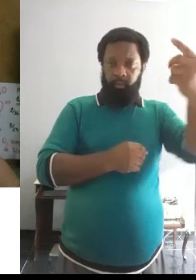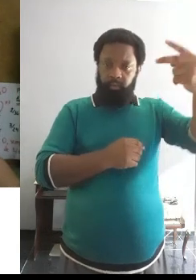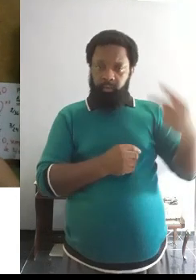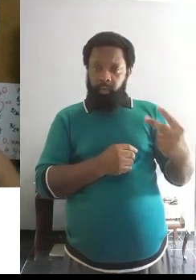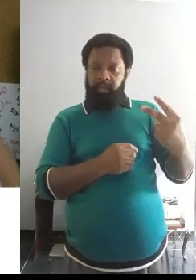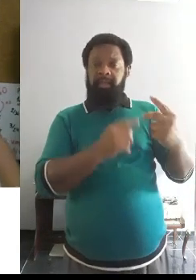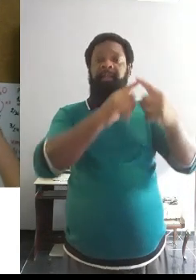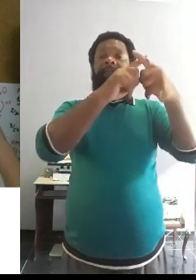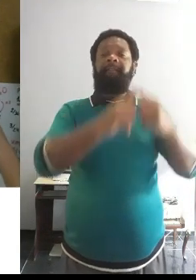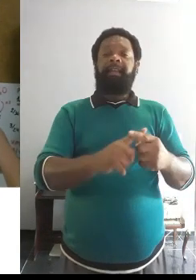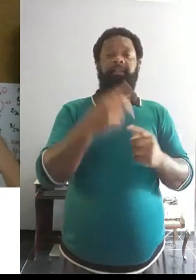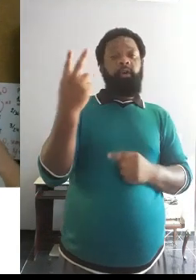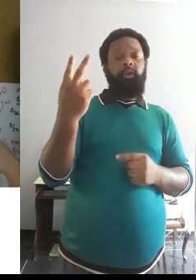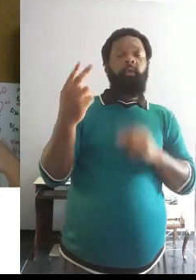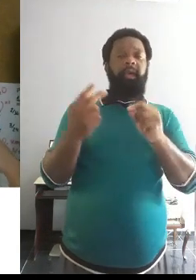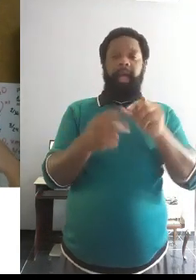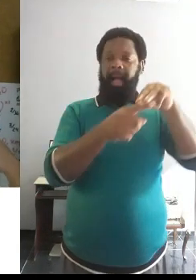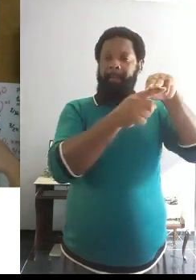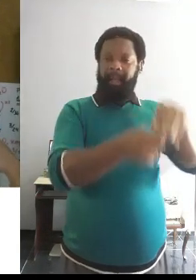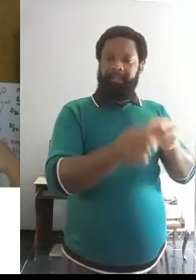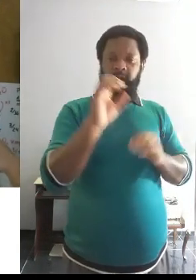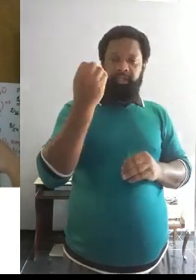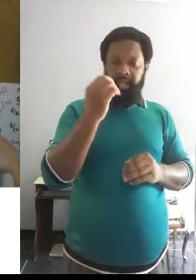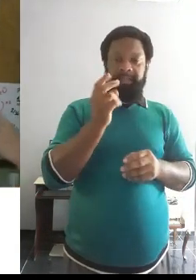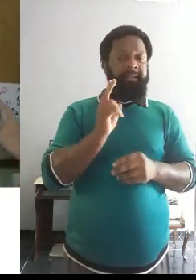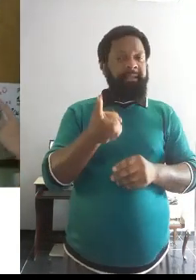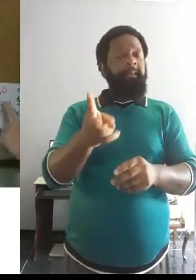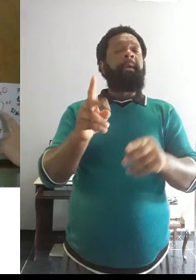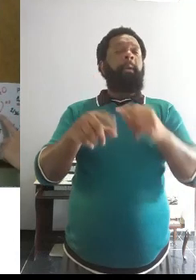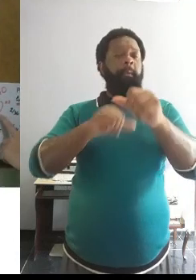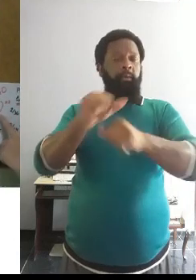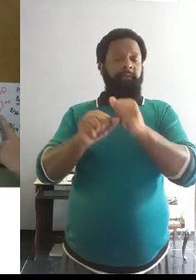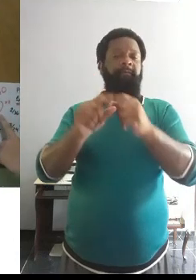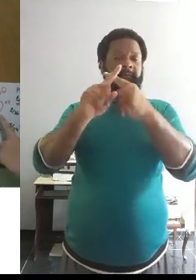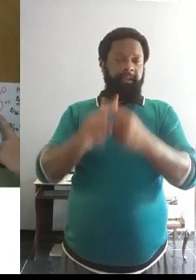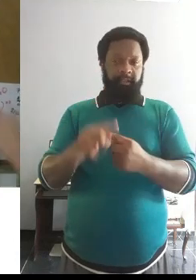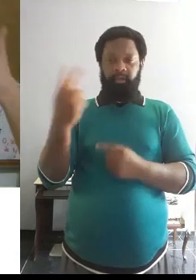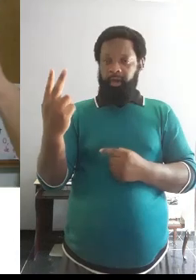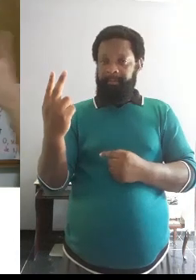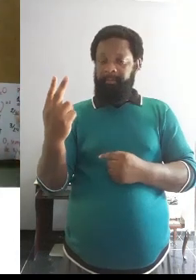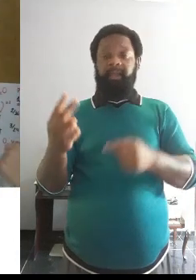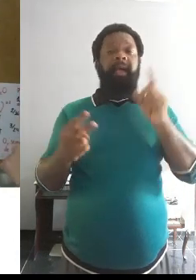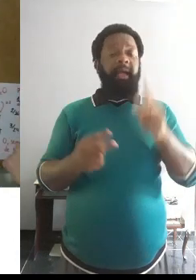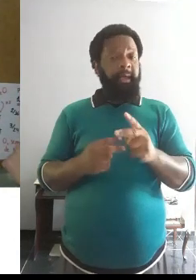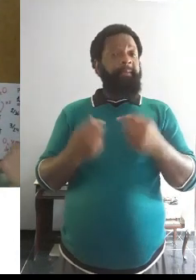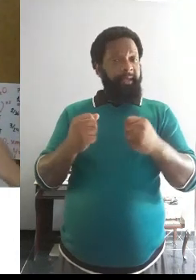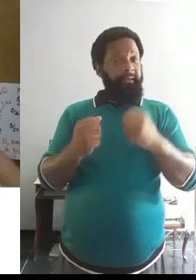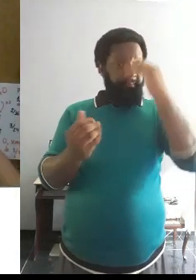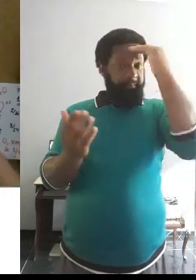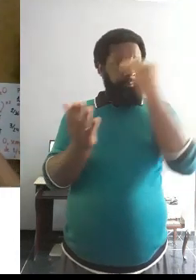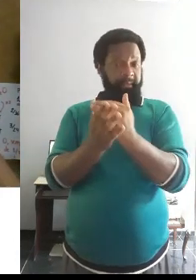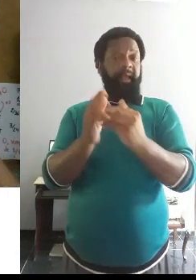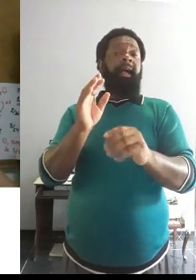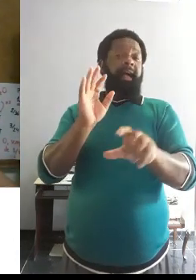hidrogênio por 2. Então, a massa de oxigênio também vai ser multiplicada por 2 e a massa de água também. Isso está sendo respeitado.